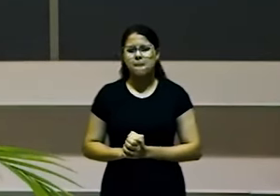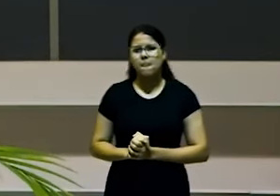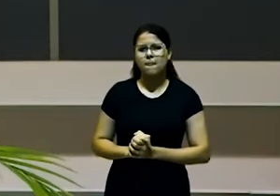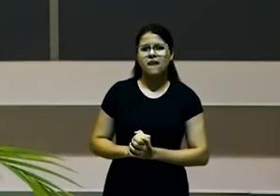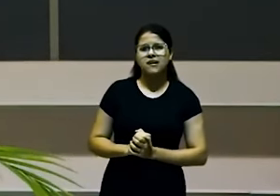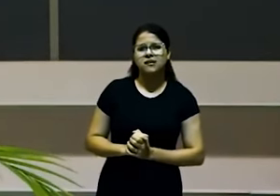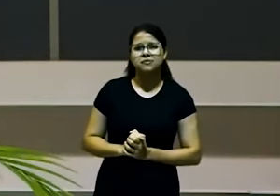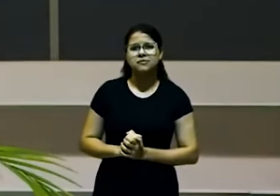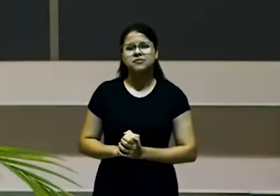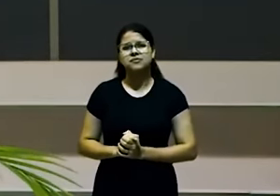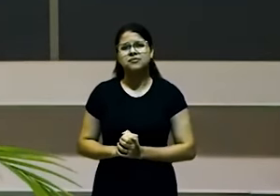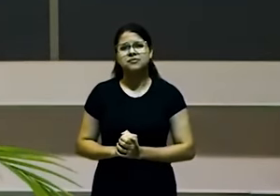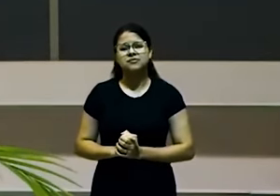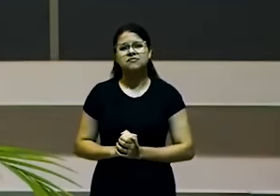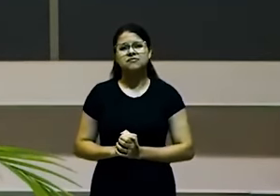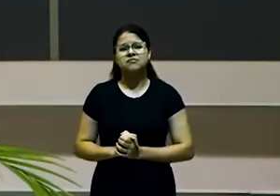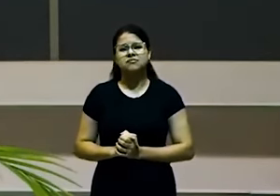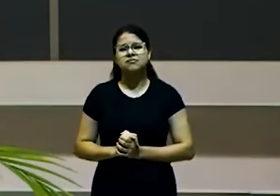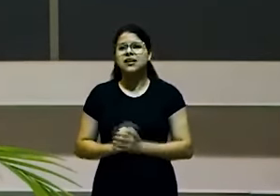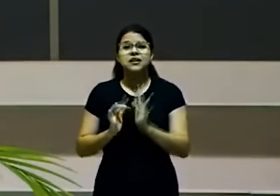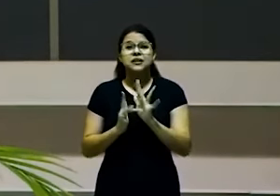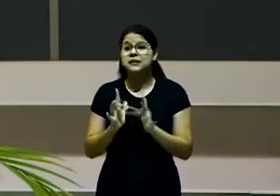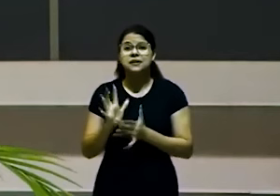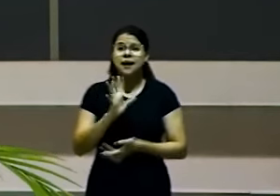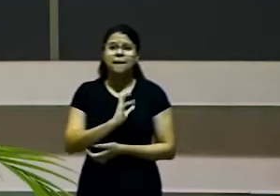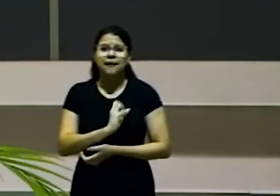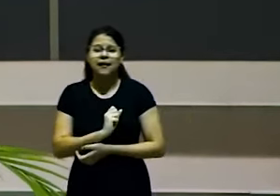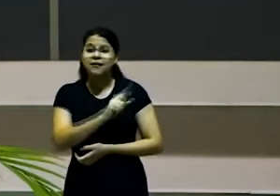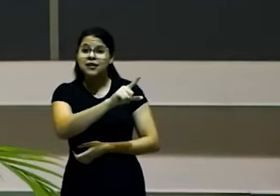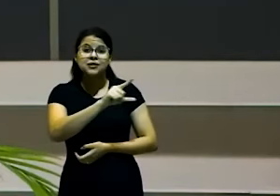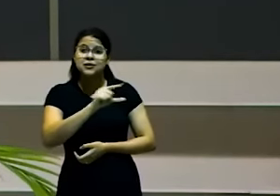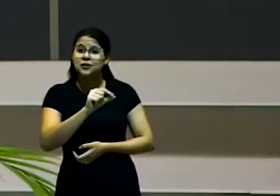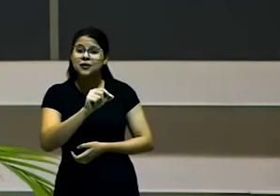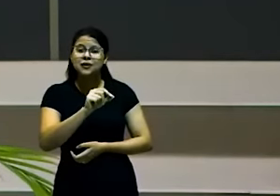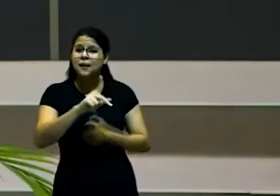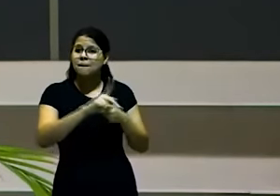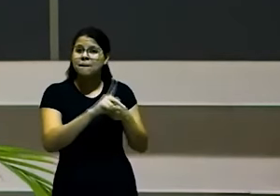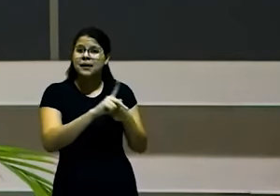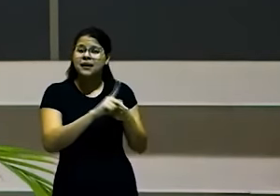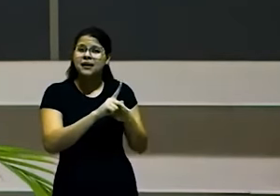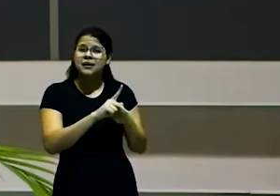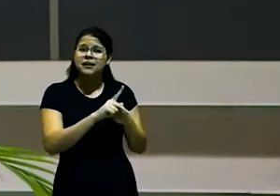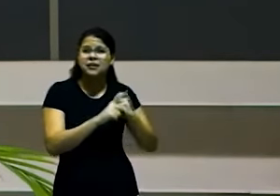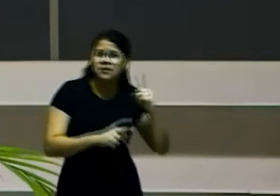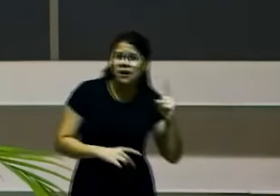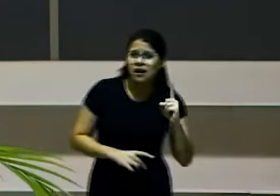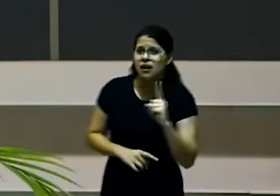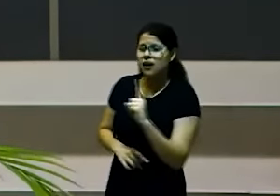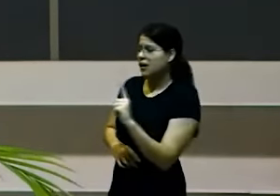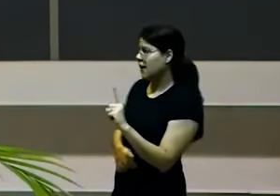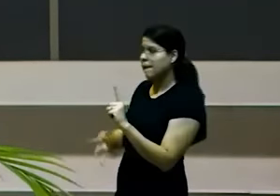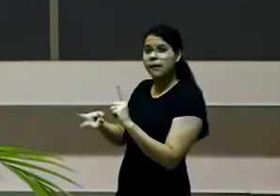mãos ele apostava ainda em Pedro Pedro chega diante de Jesus e se depara com uma